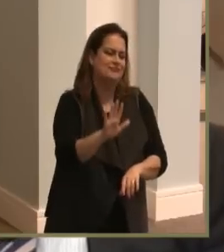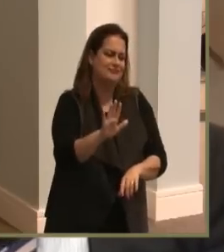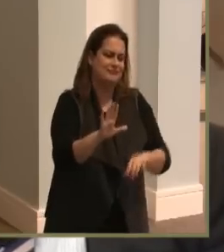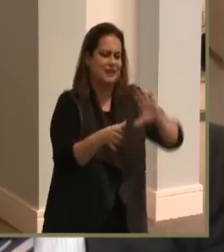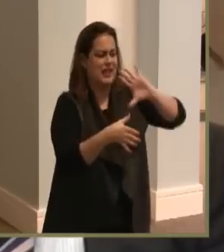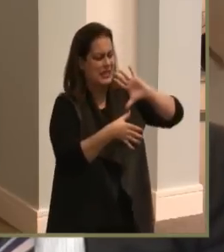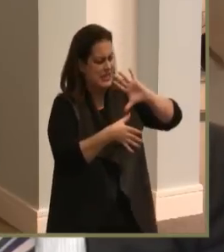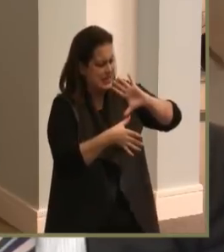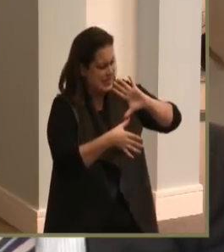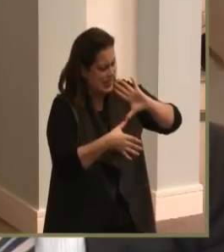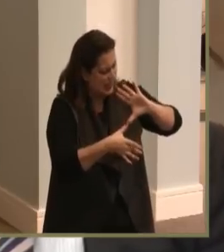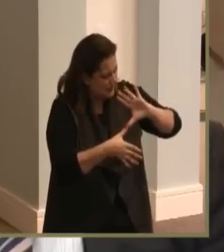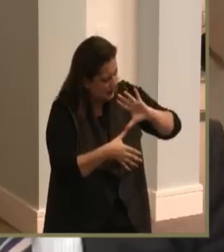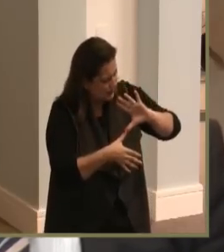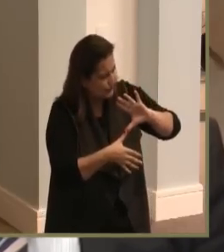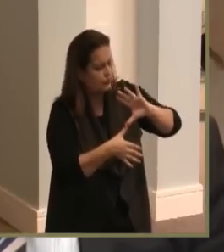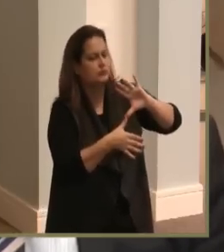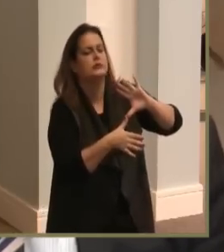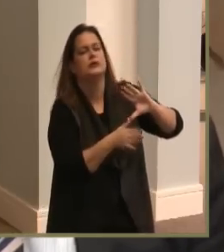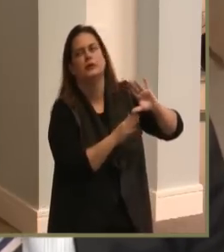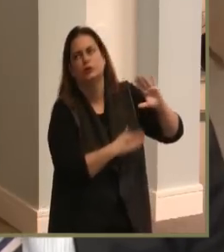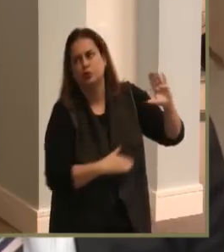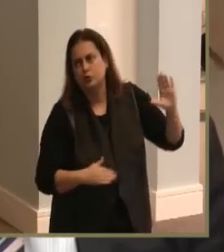Sul, em todos os lugares.